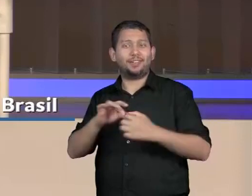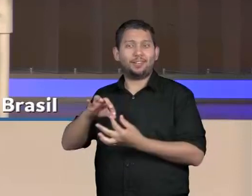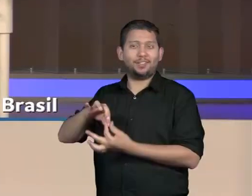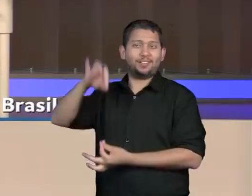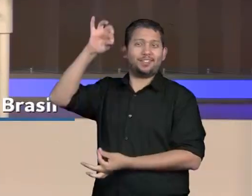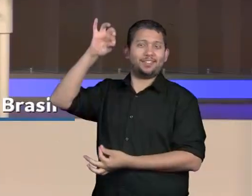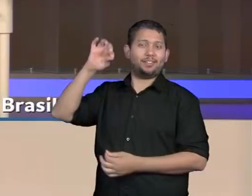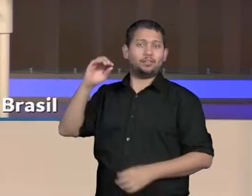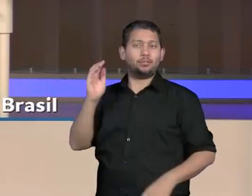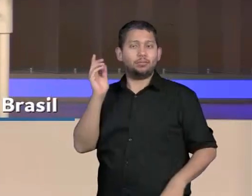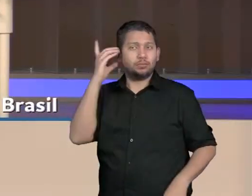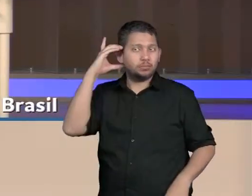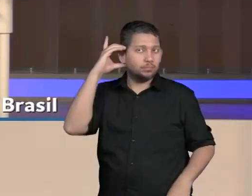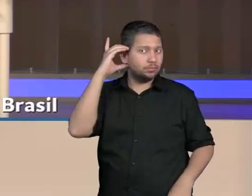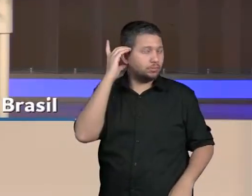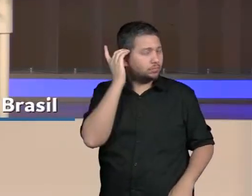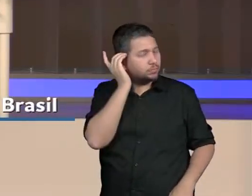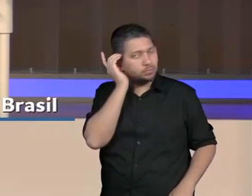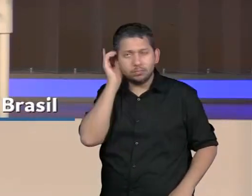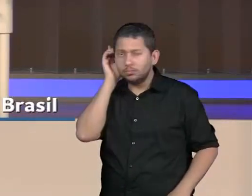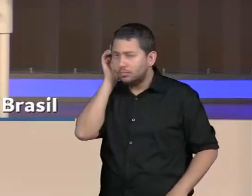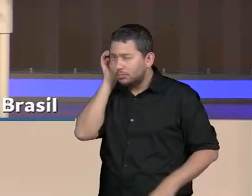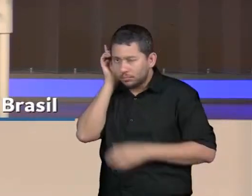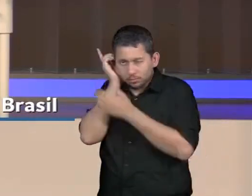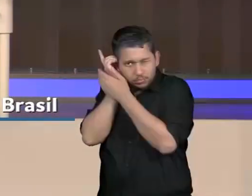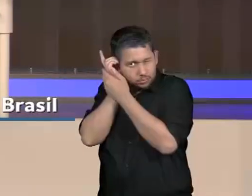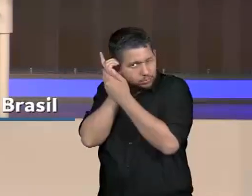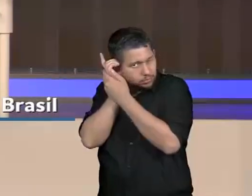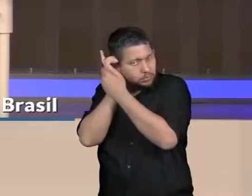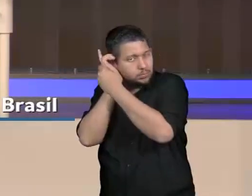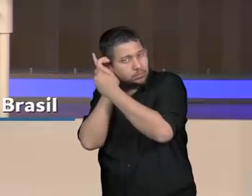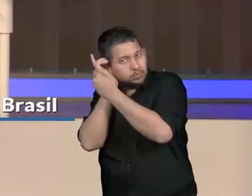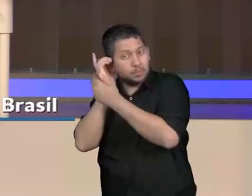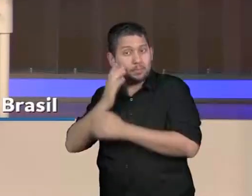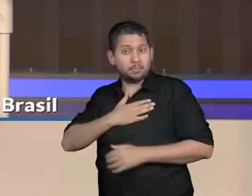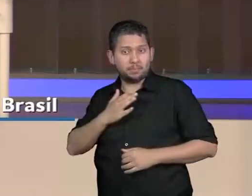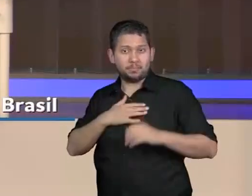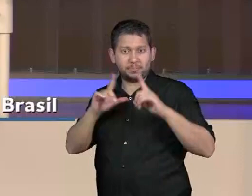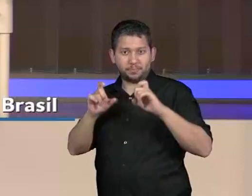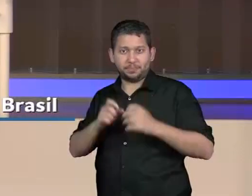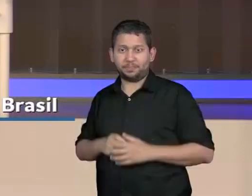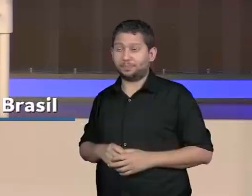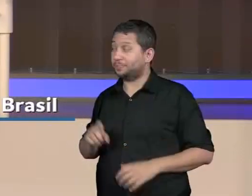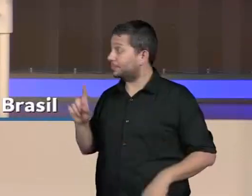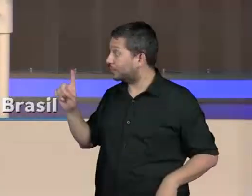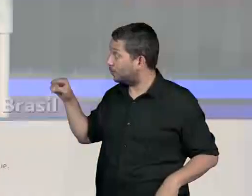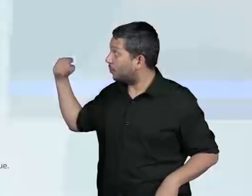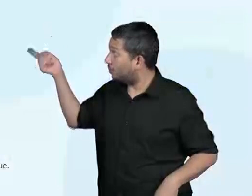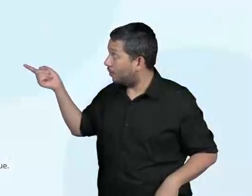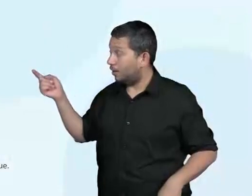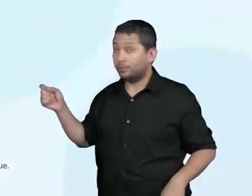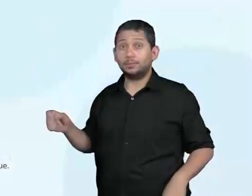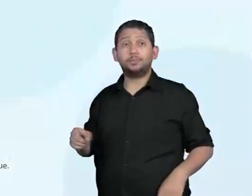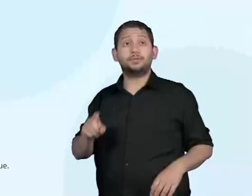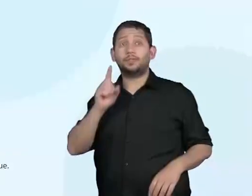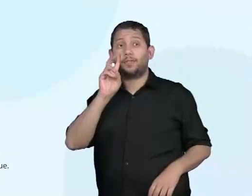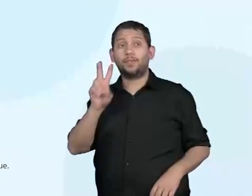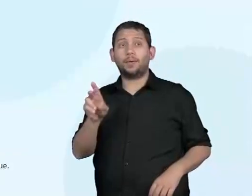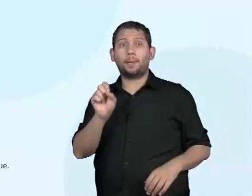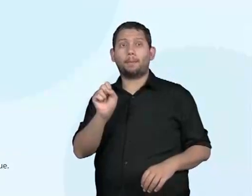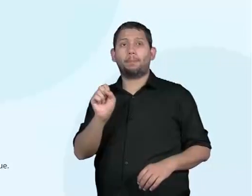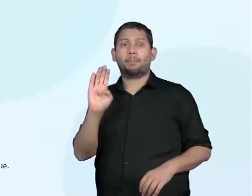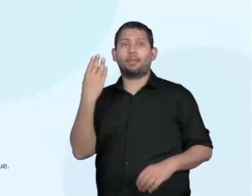diminuir o volume, certo? Então, são imagens minhas. E a do lado, né, a imagem do lado aí, eu